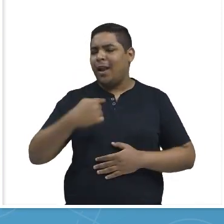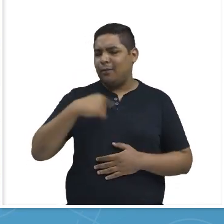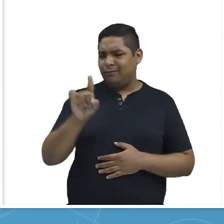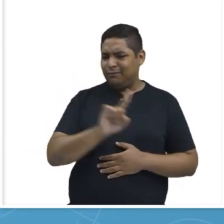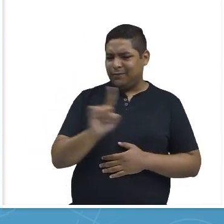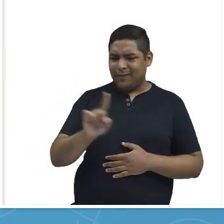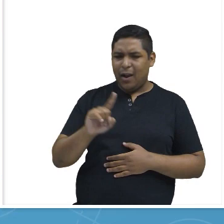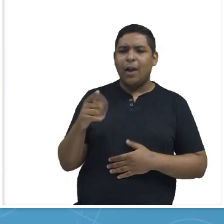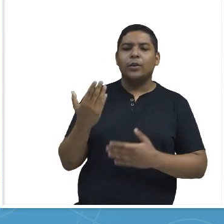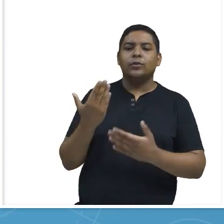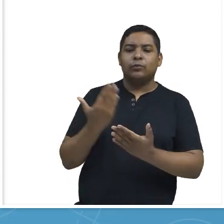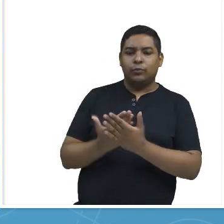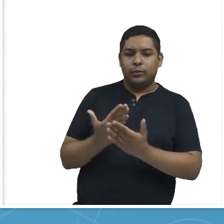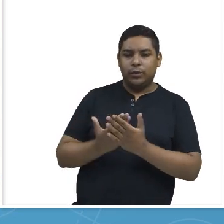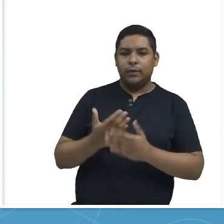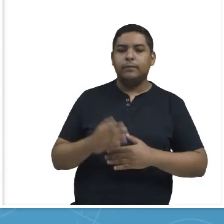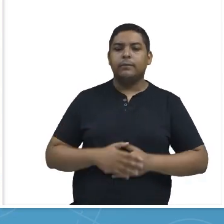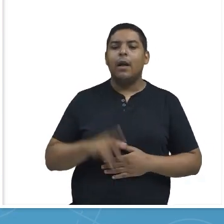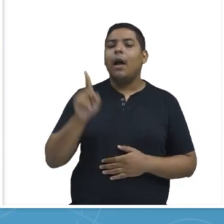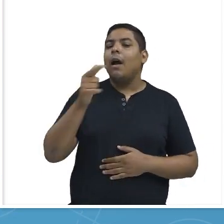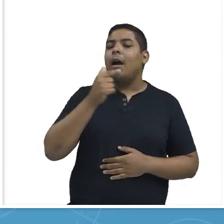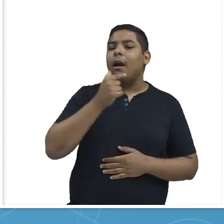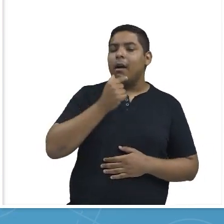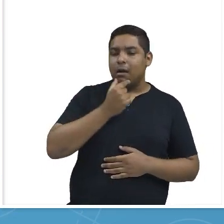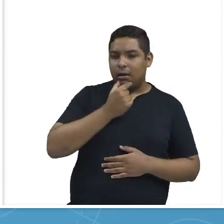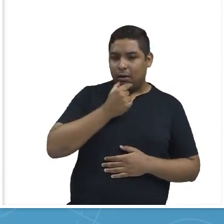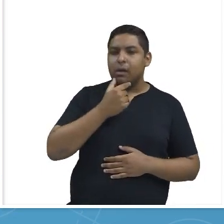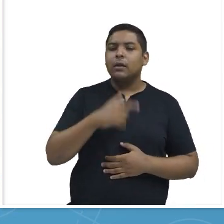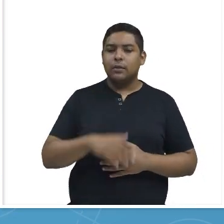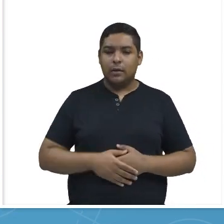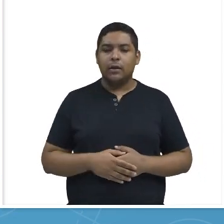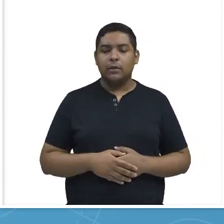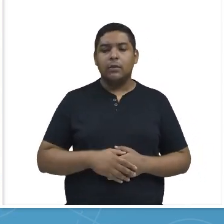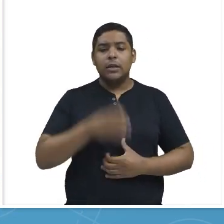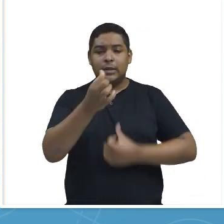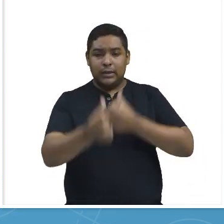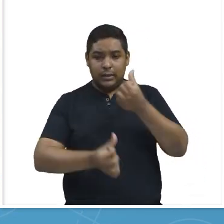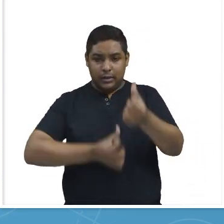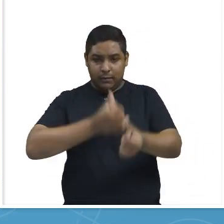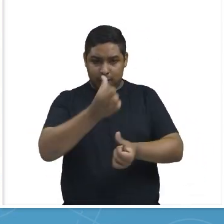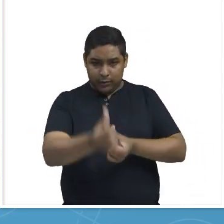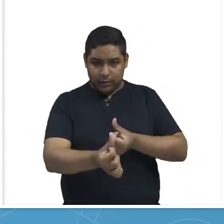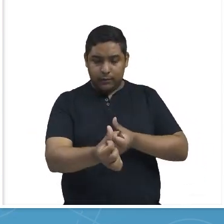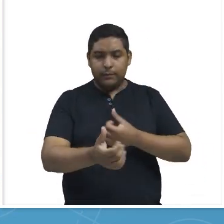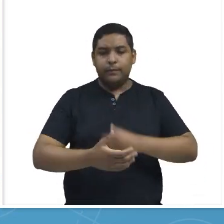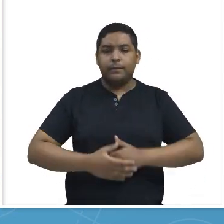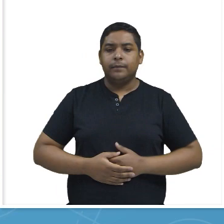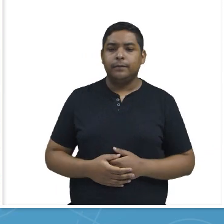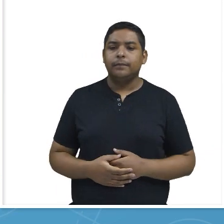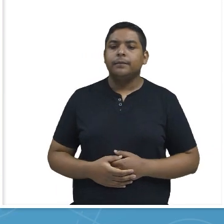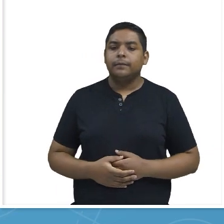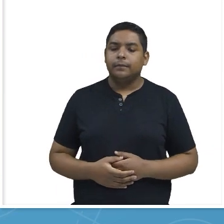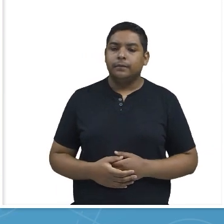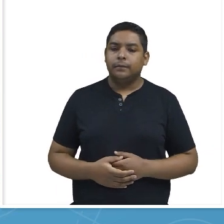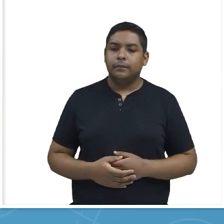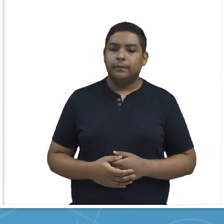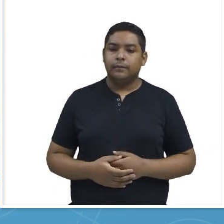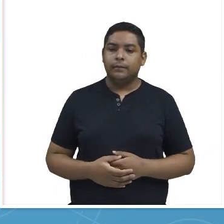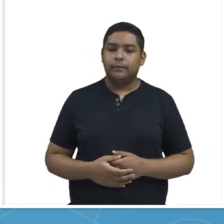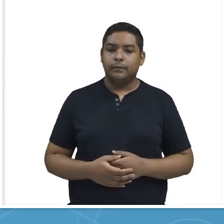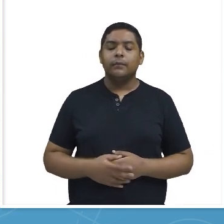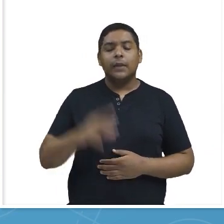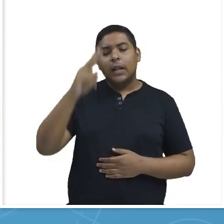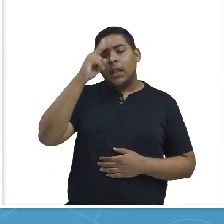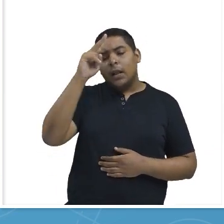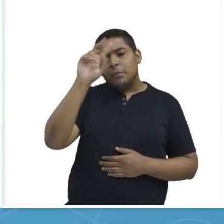in England, na Inglaterra, next semester. No próximo semestre. Então, lembre-se que sempre